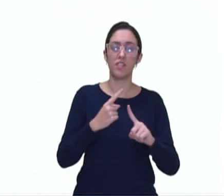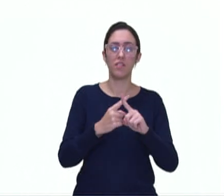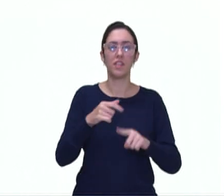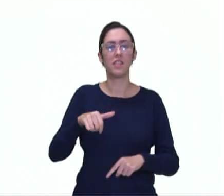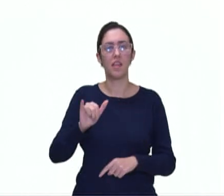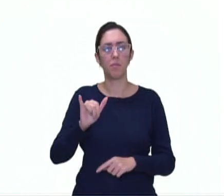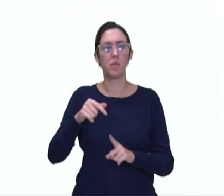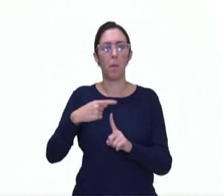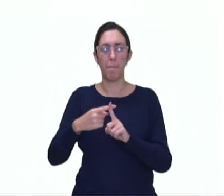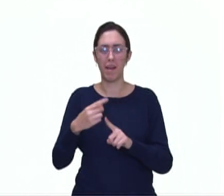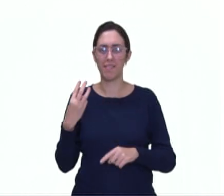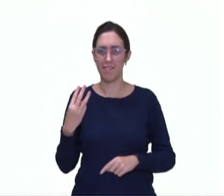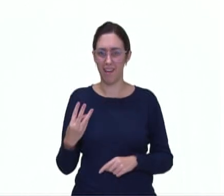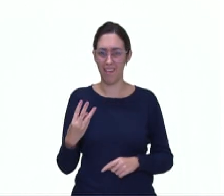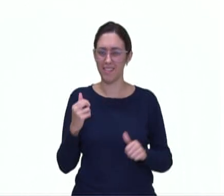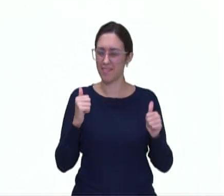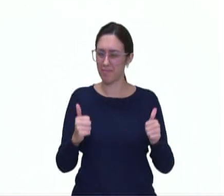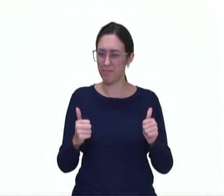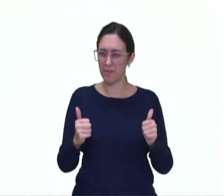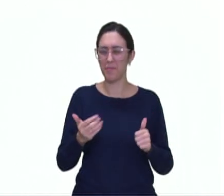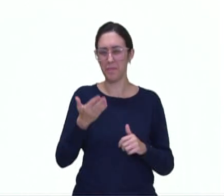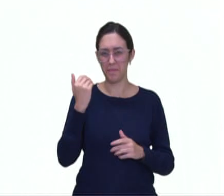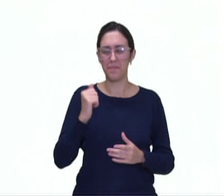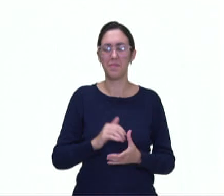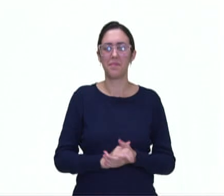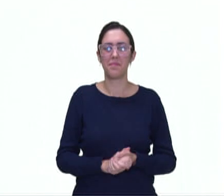3. Tranquilo? Vamos nessa então.